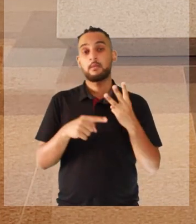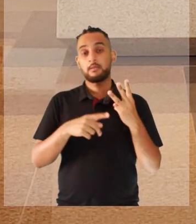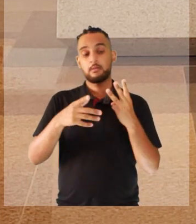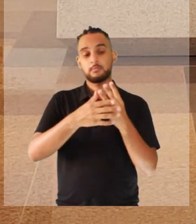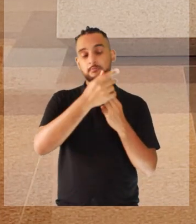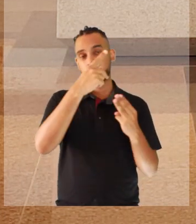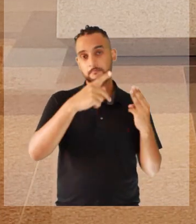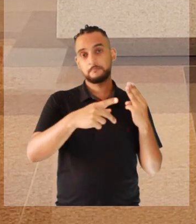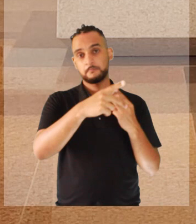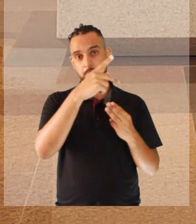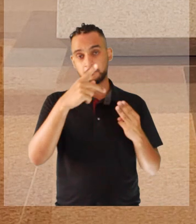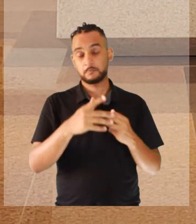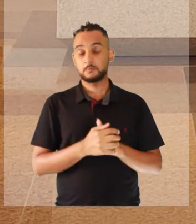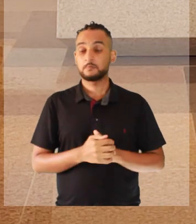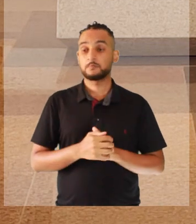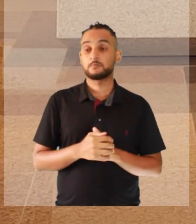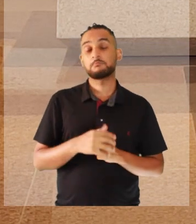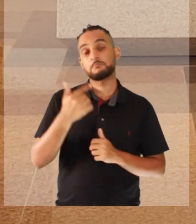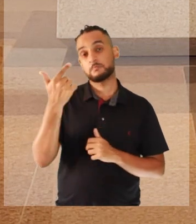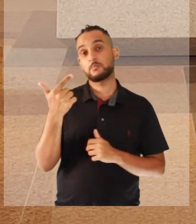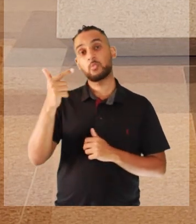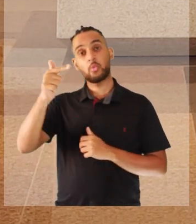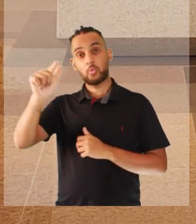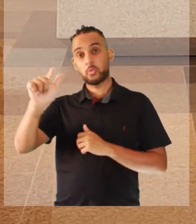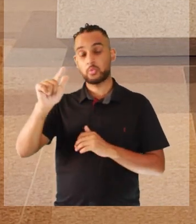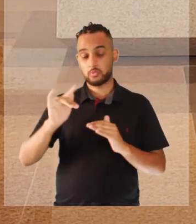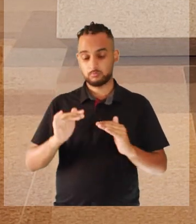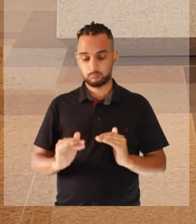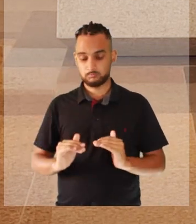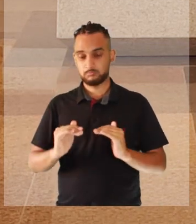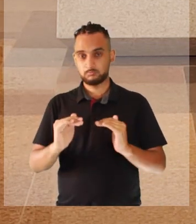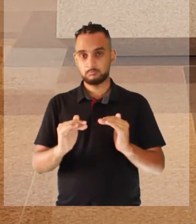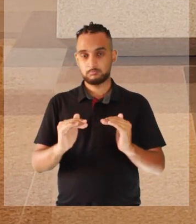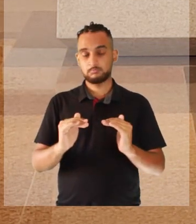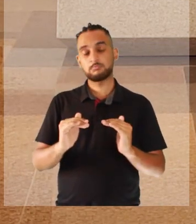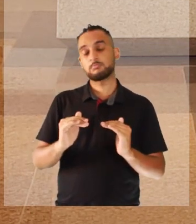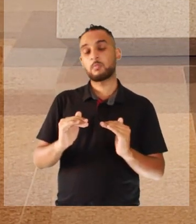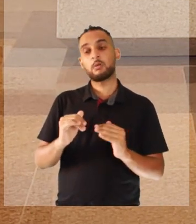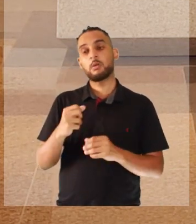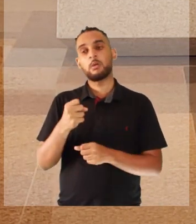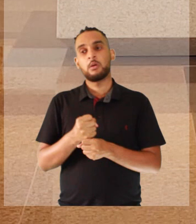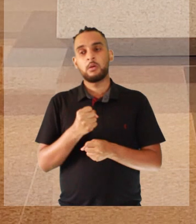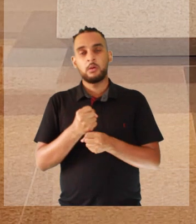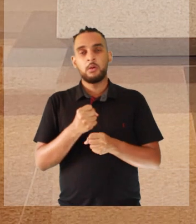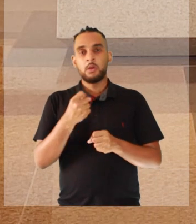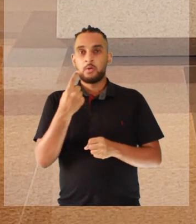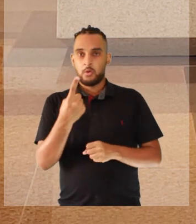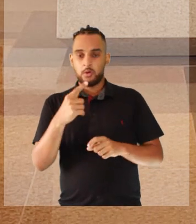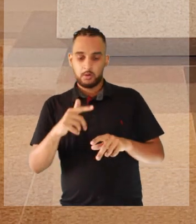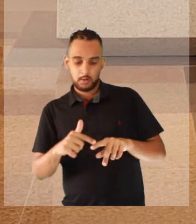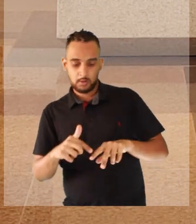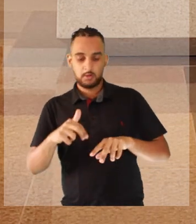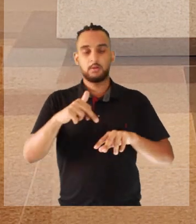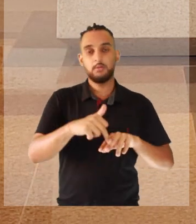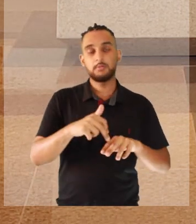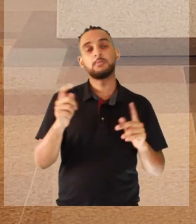3 pessoas da Santíssima Trindade. Porém, outros presbitérios são construídos apenas